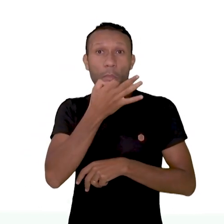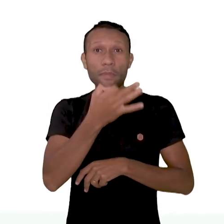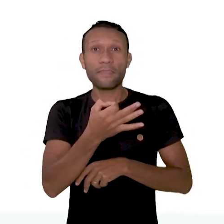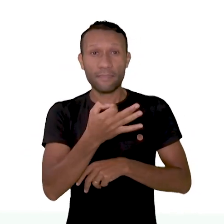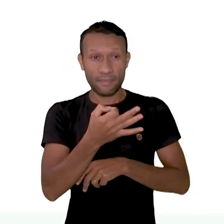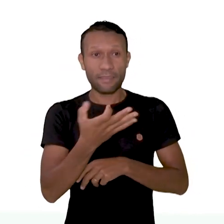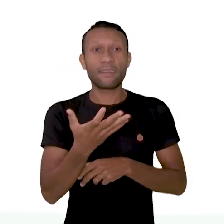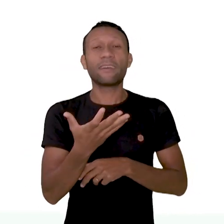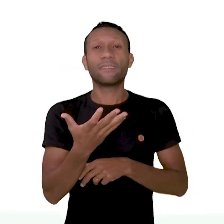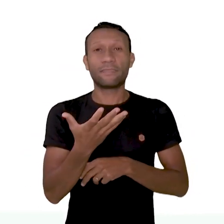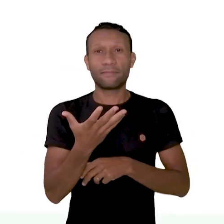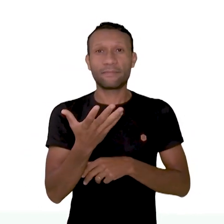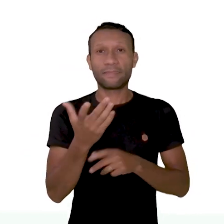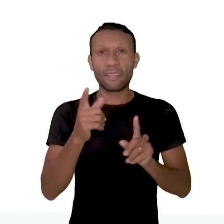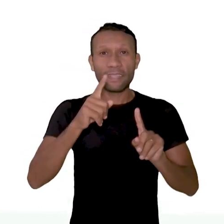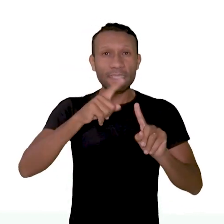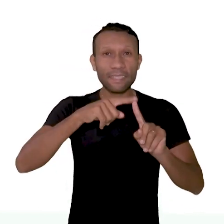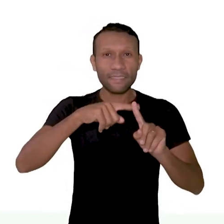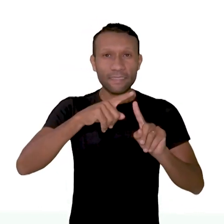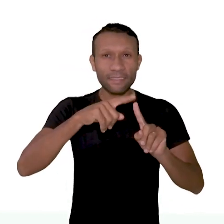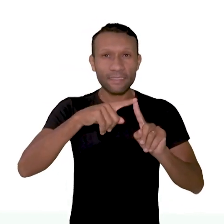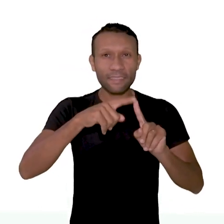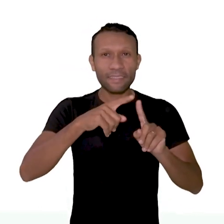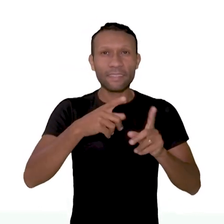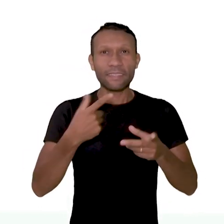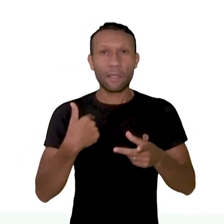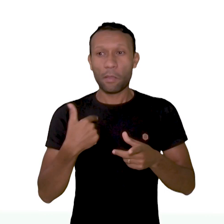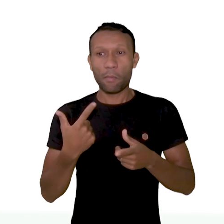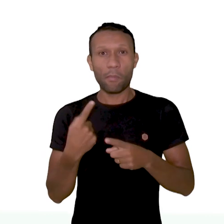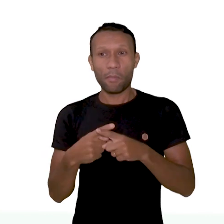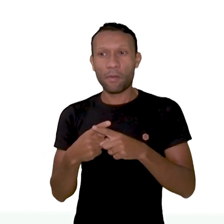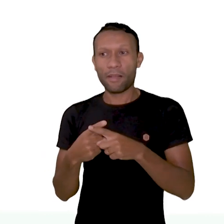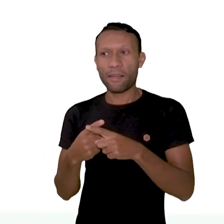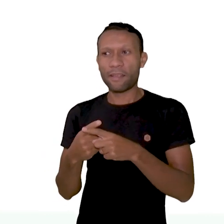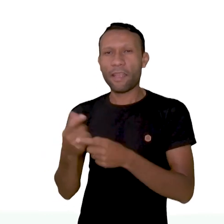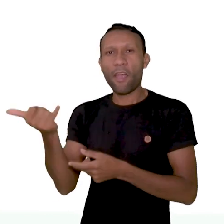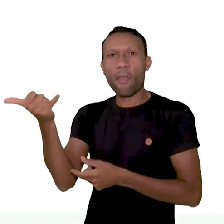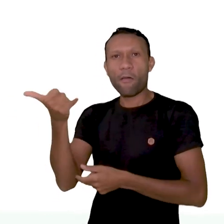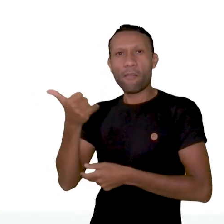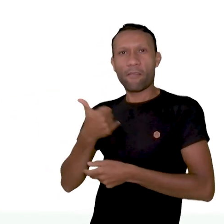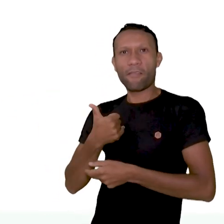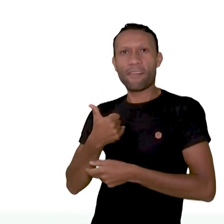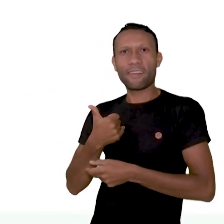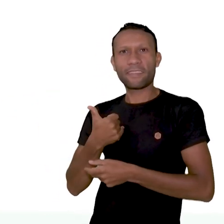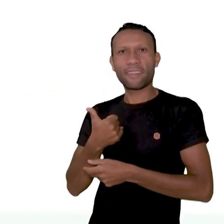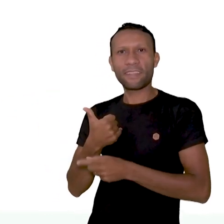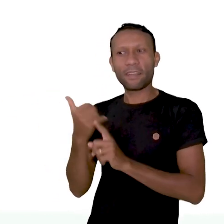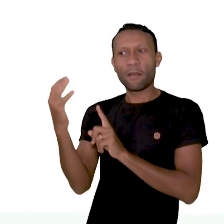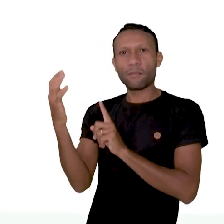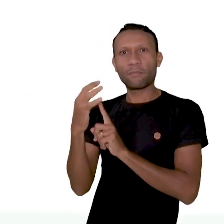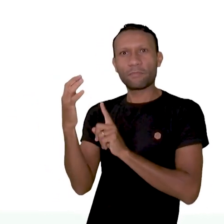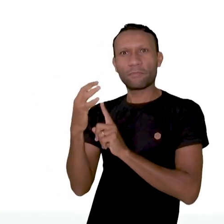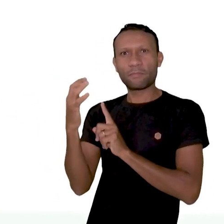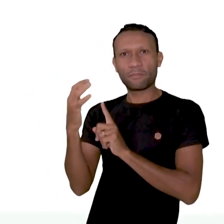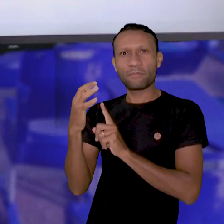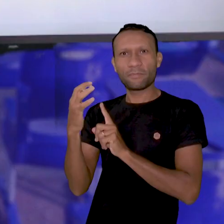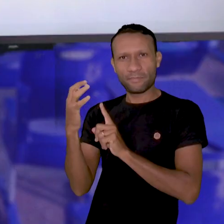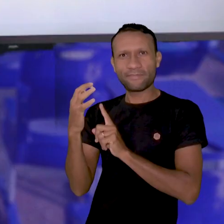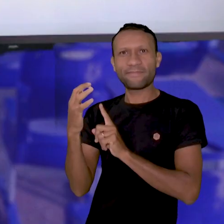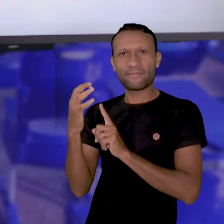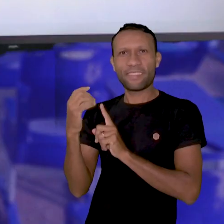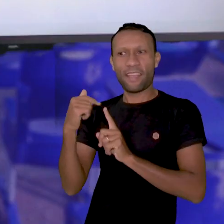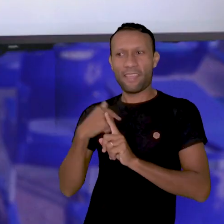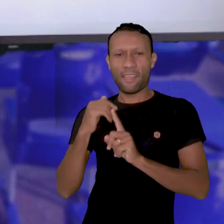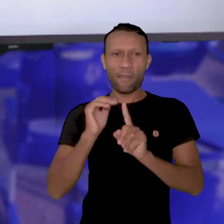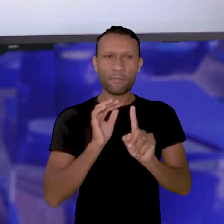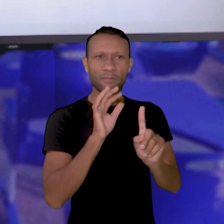nosso texto a menção de uma informação extraída de outra fonte. Quem é essa outra fonte? Pessoas consagradas. Eu vou